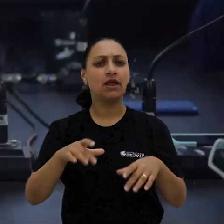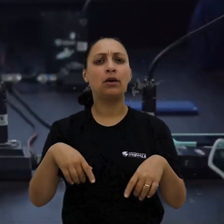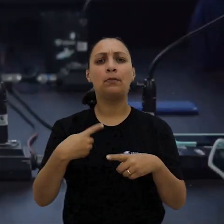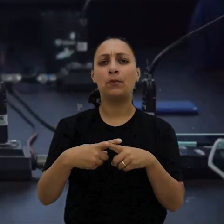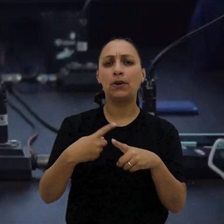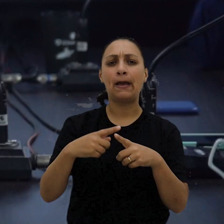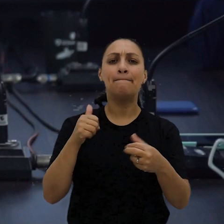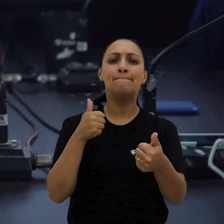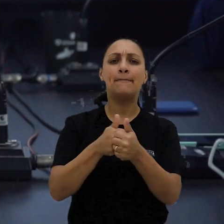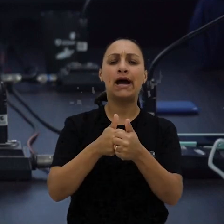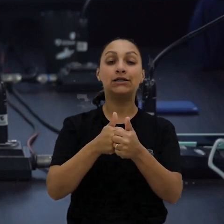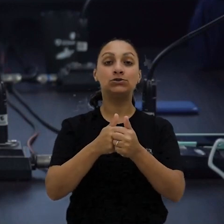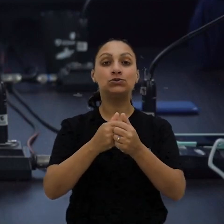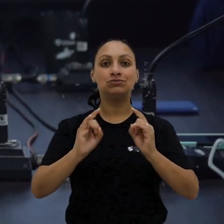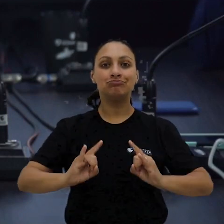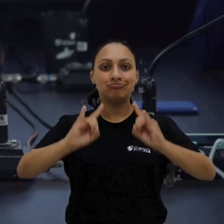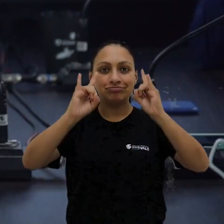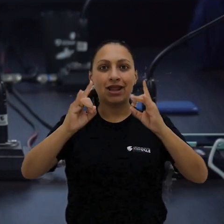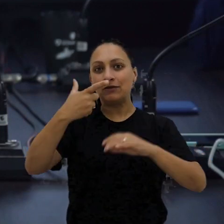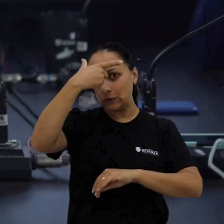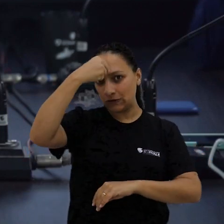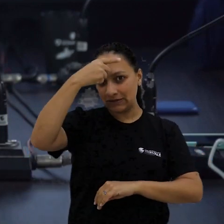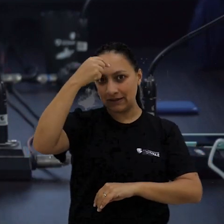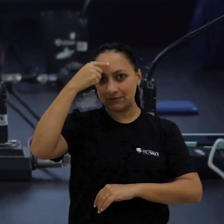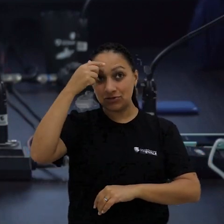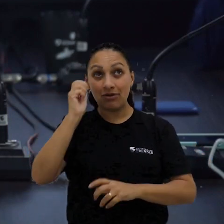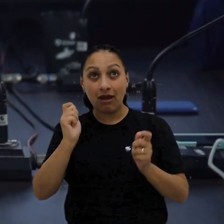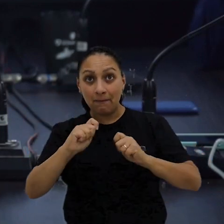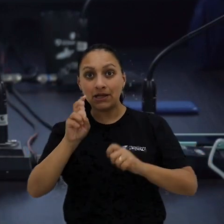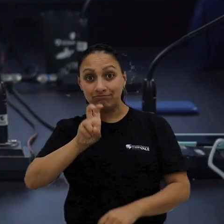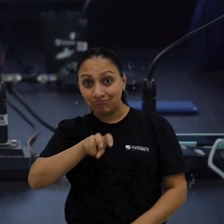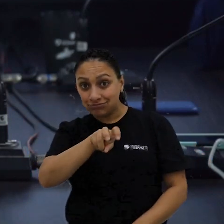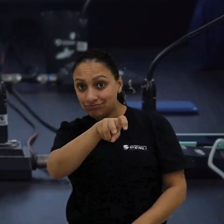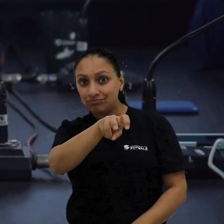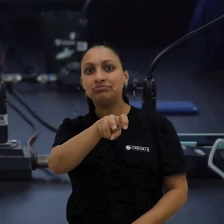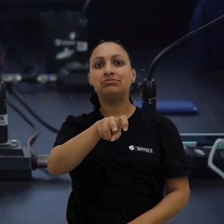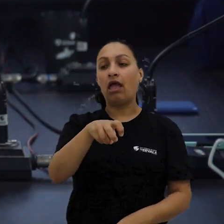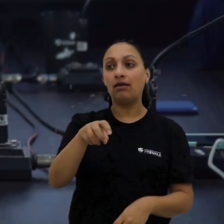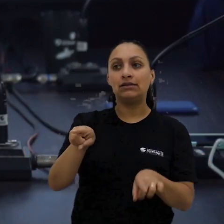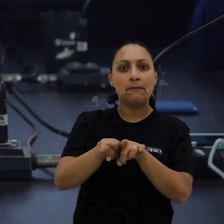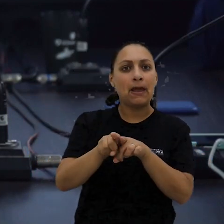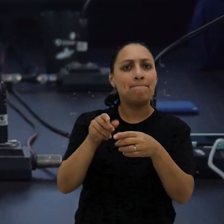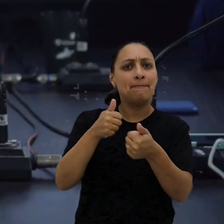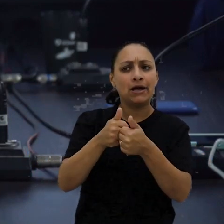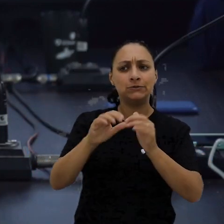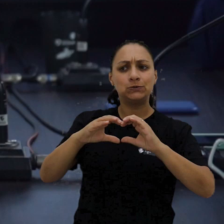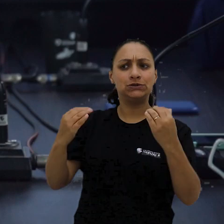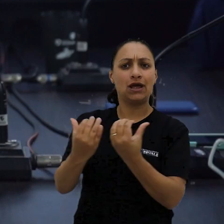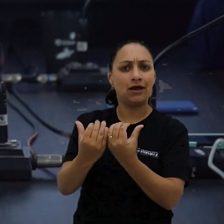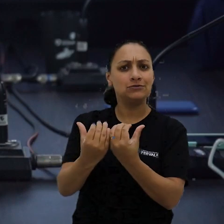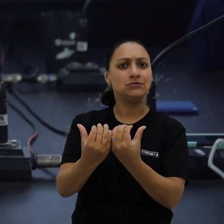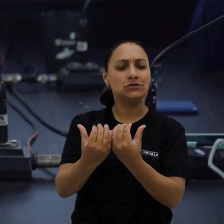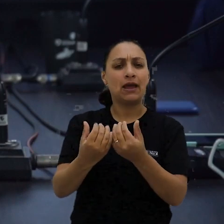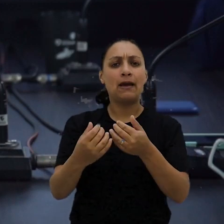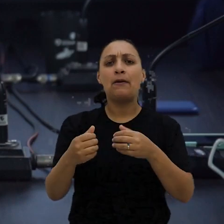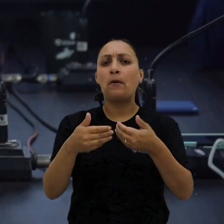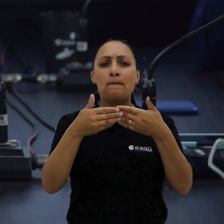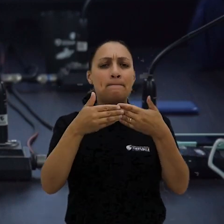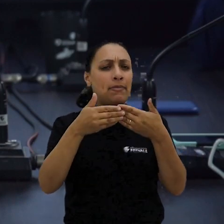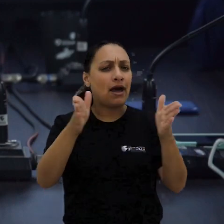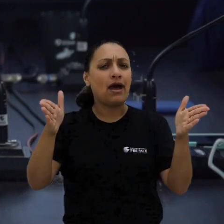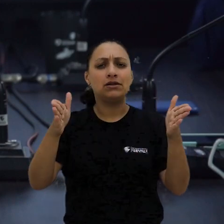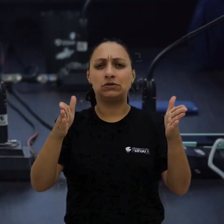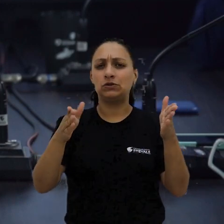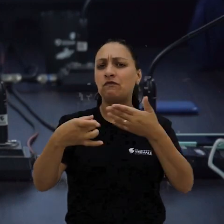do campus da universidade, então, né, literalmente a pé, tá pertinho da comunidade. O prédio, ele é todo aberto, né,